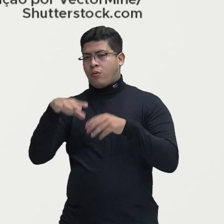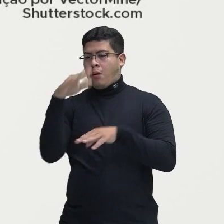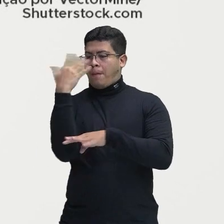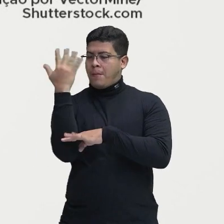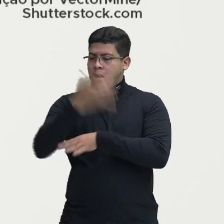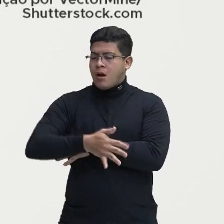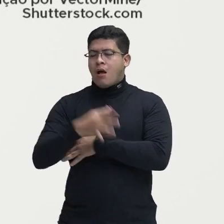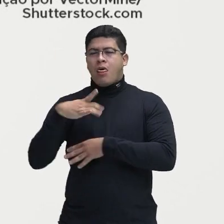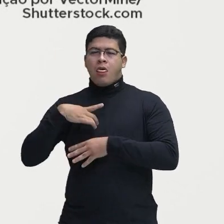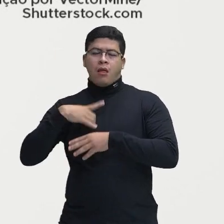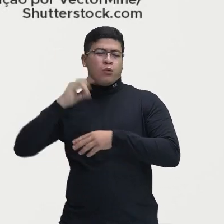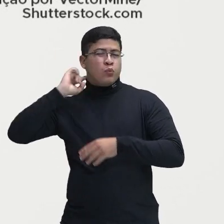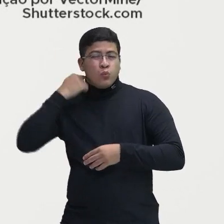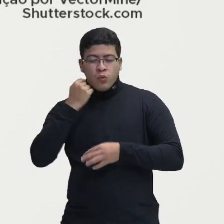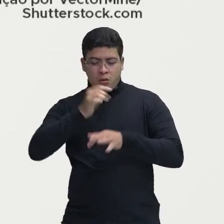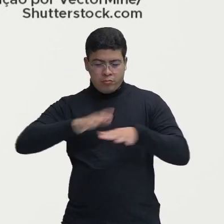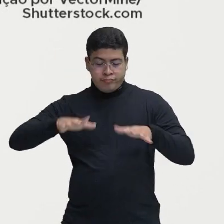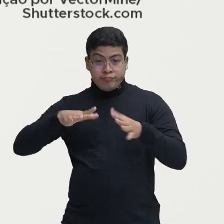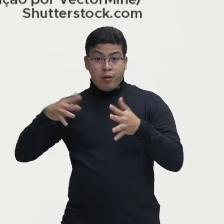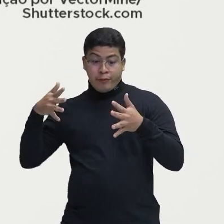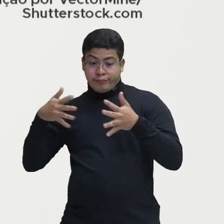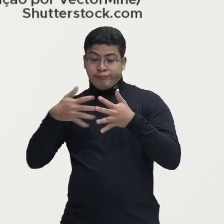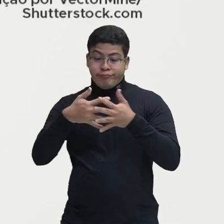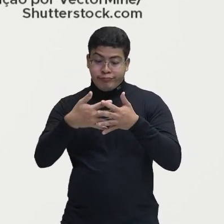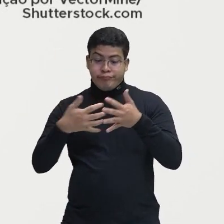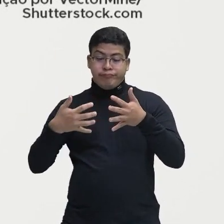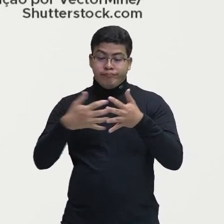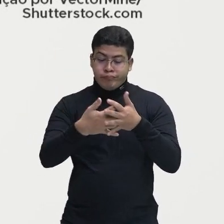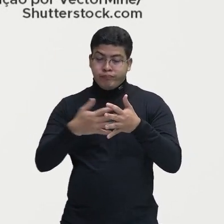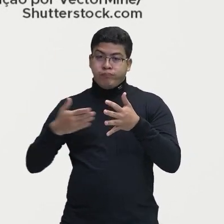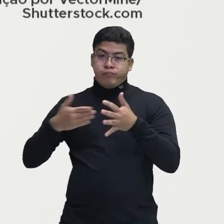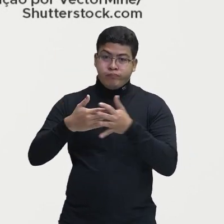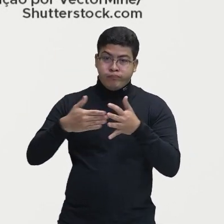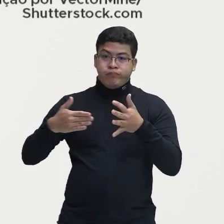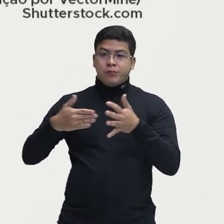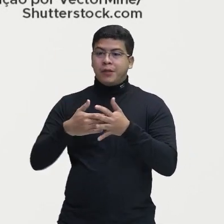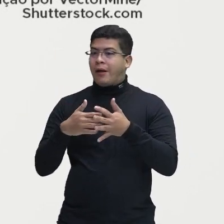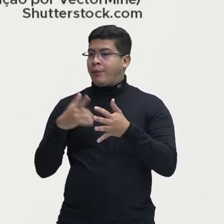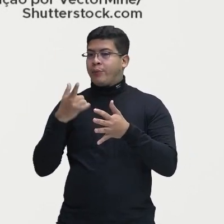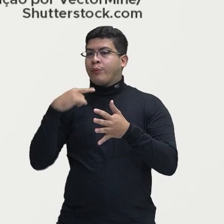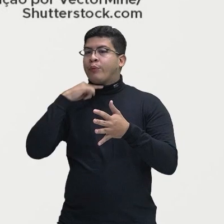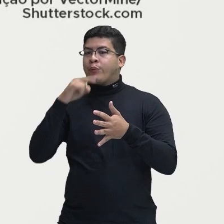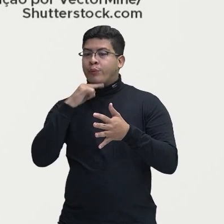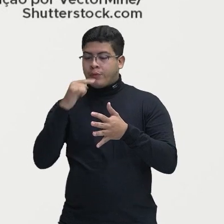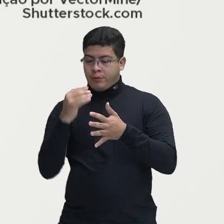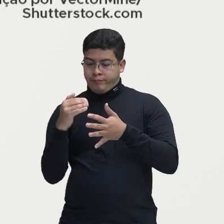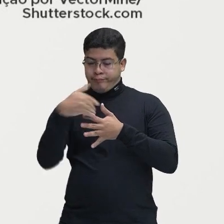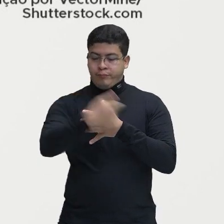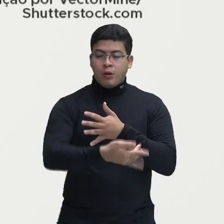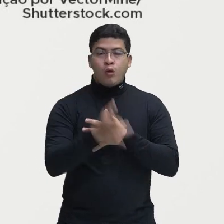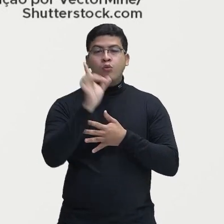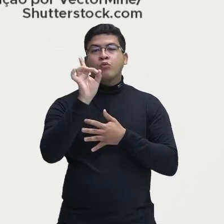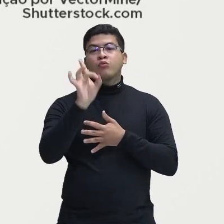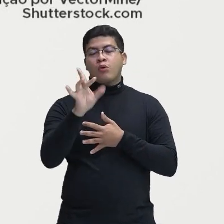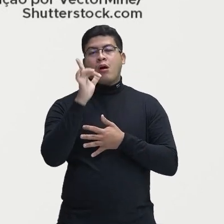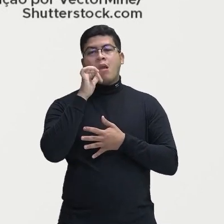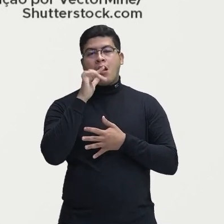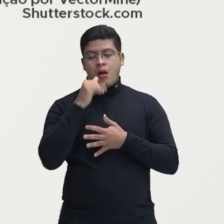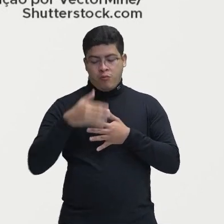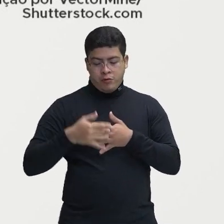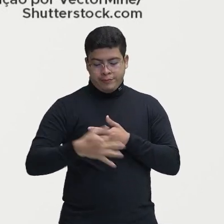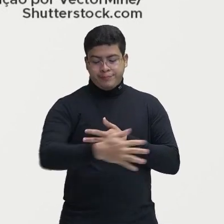primeira separação é feita por grades. E aí essa água ela vai seguindo um percurso. No primeiro percurso tem a ação